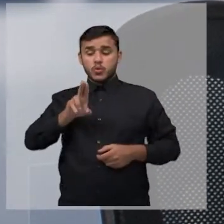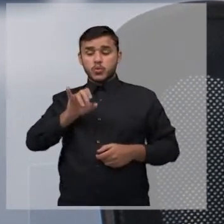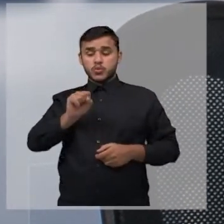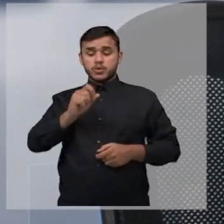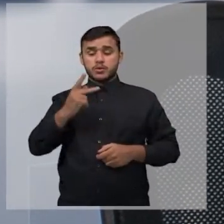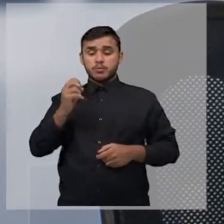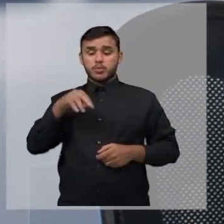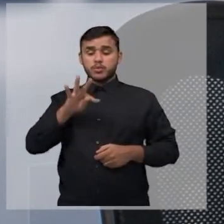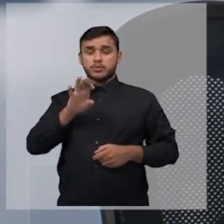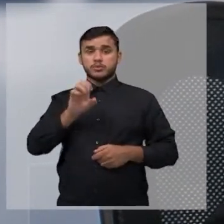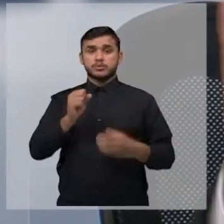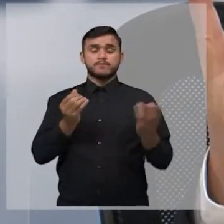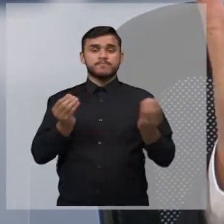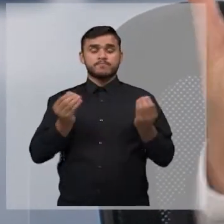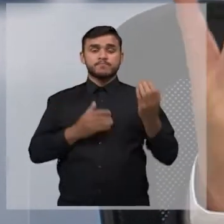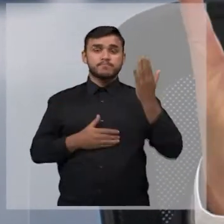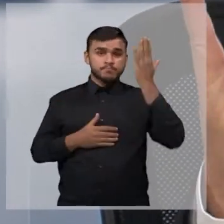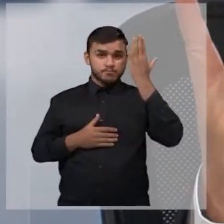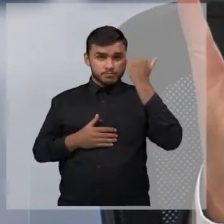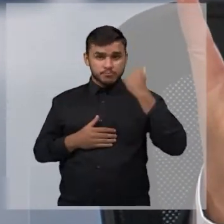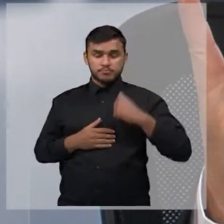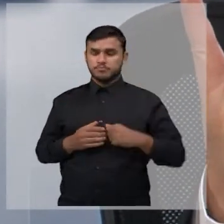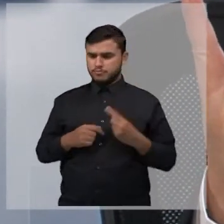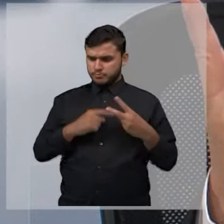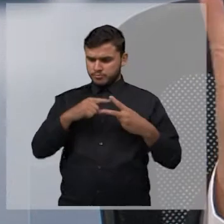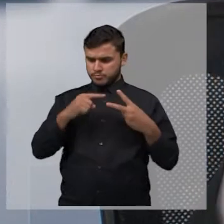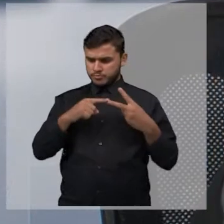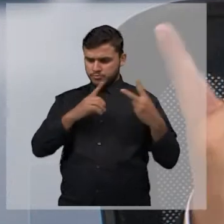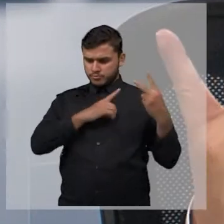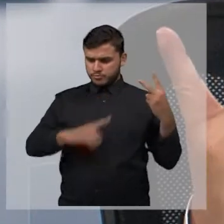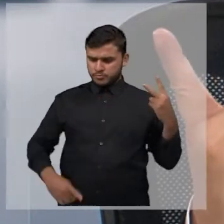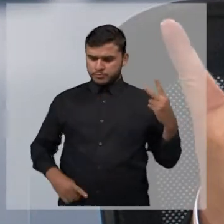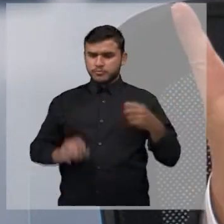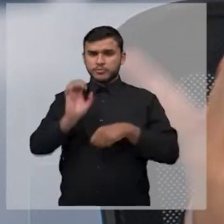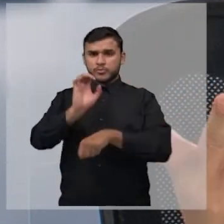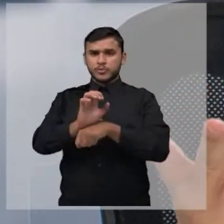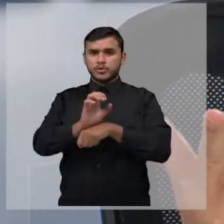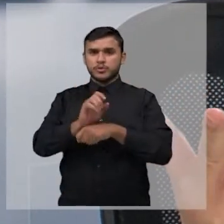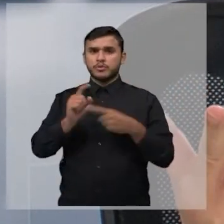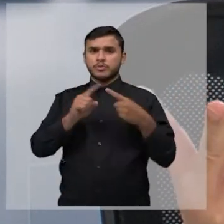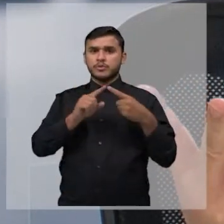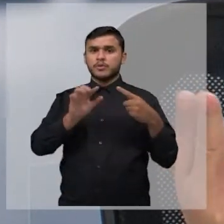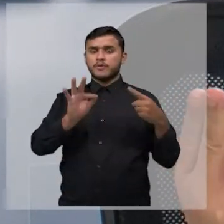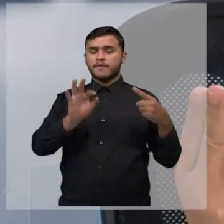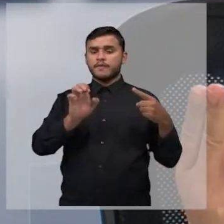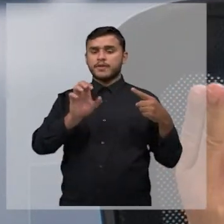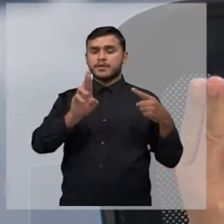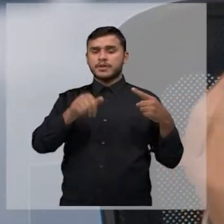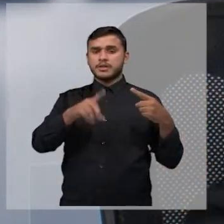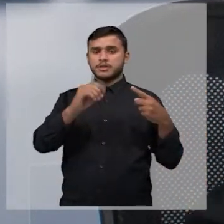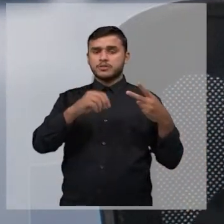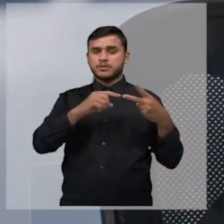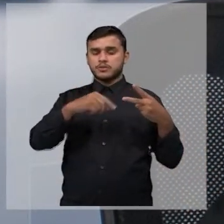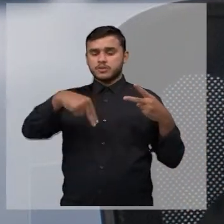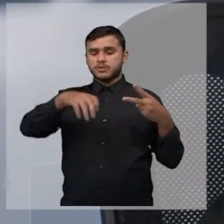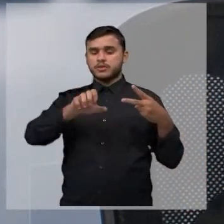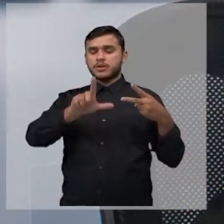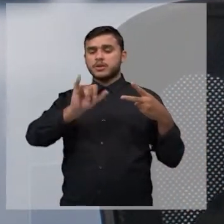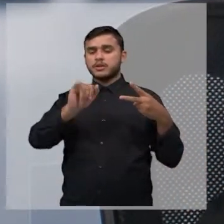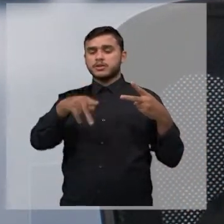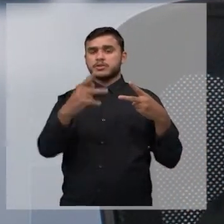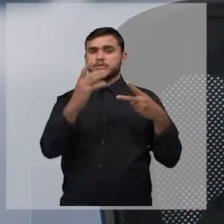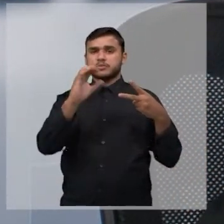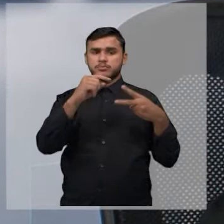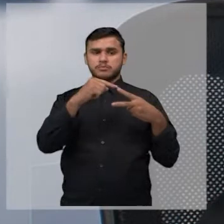Por quê? Você tem dois deputados estaduais, Fernando Pessoa e Nelinho. Seriam homens, na